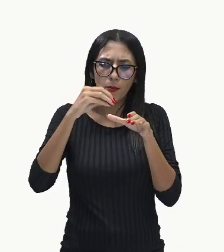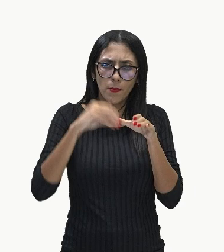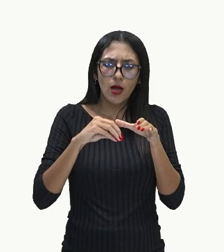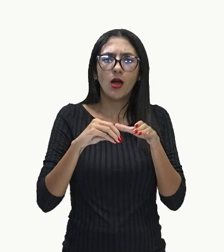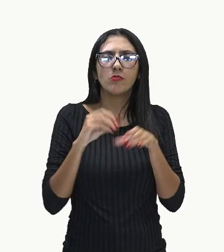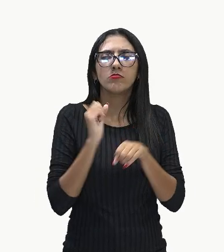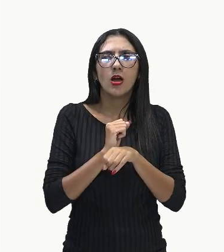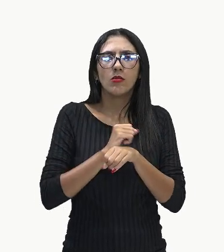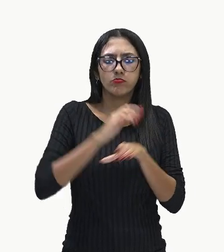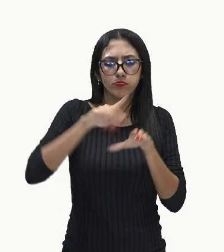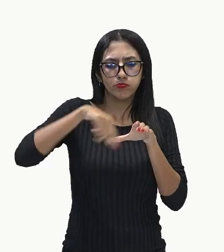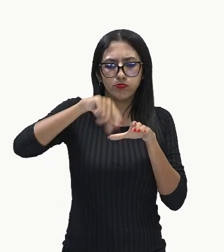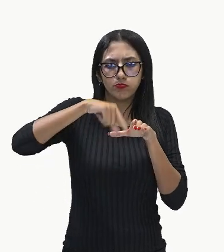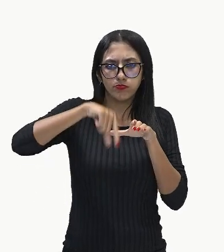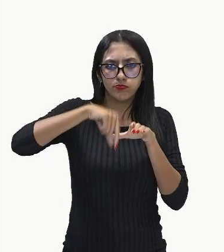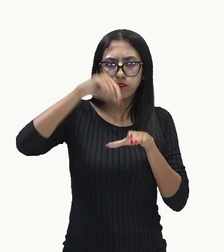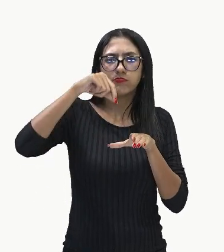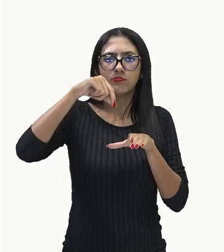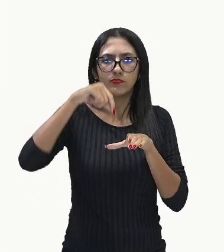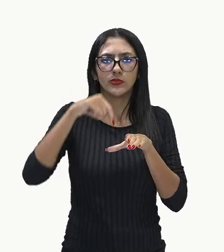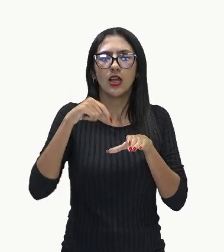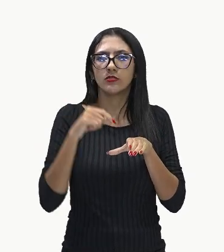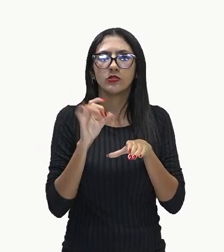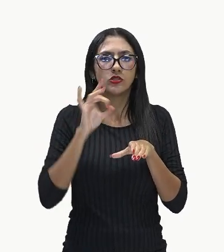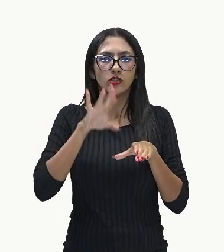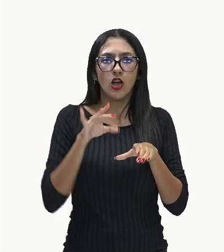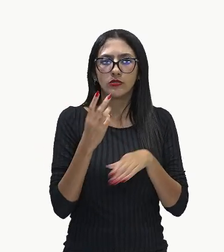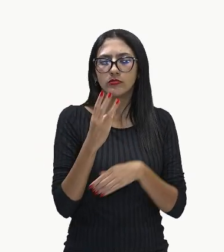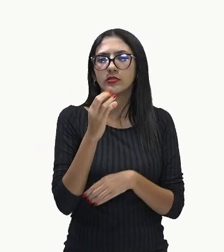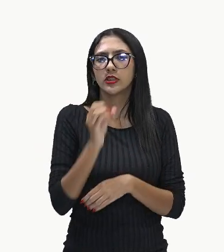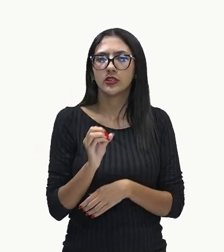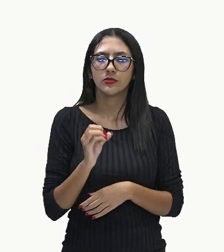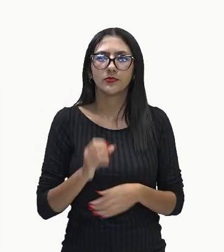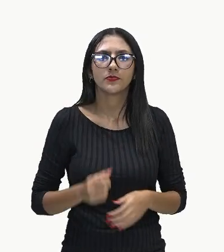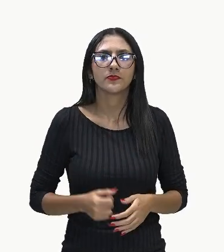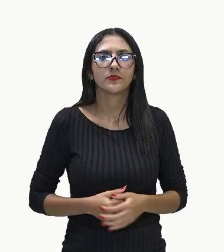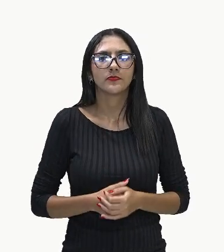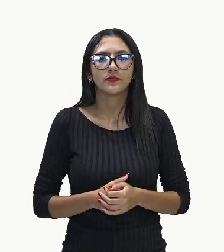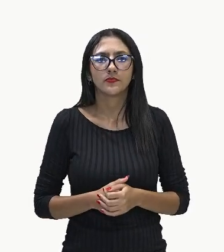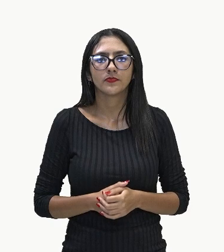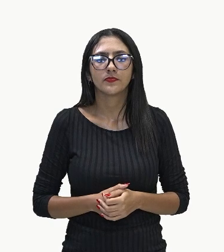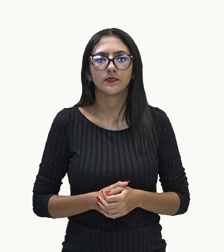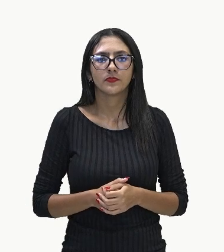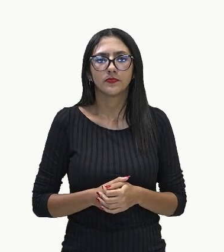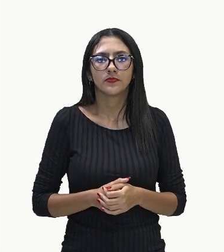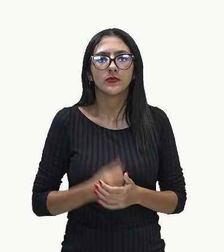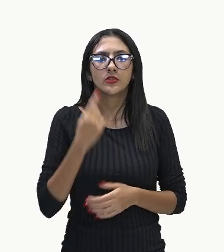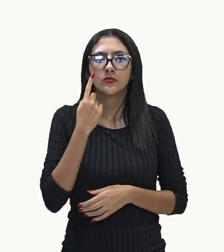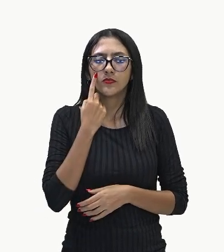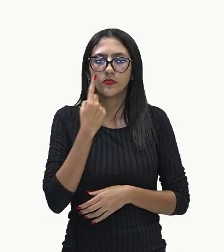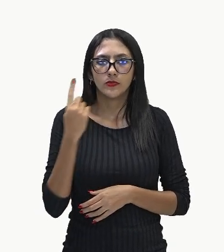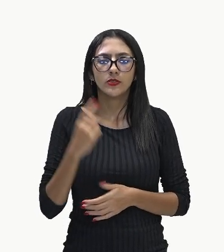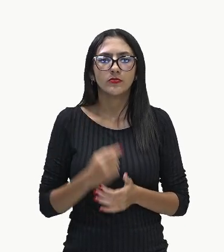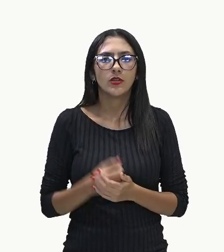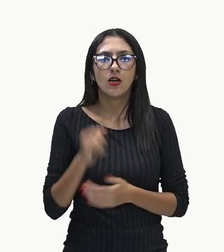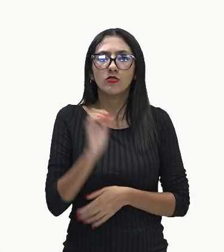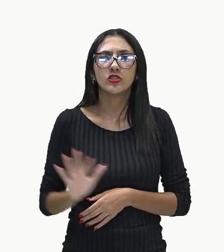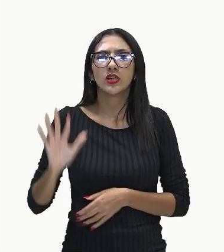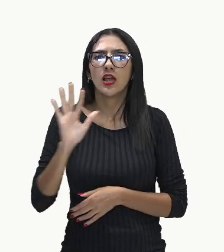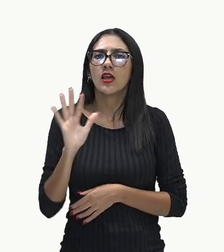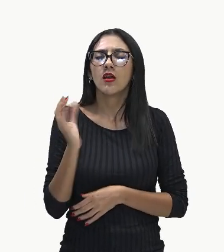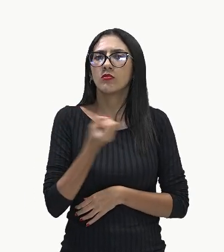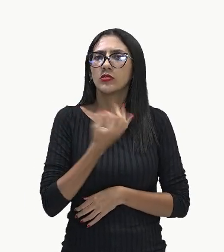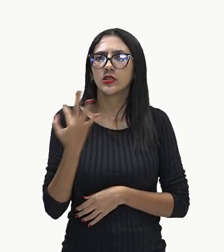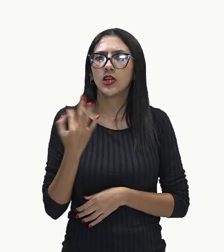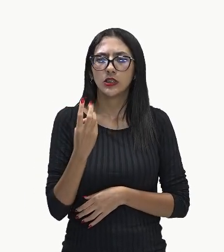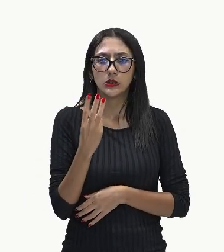Esses 30, tá? Eu tenho aqui a minha amostra, que são 300